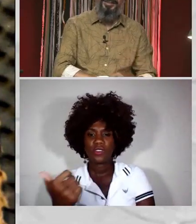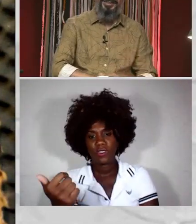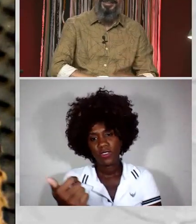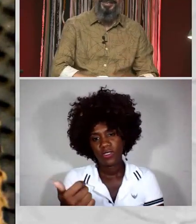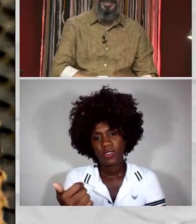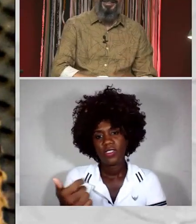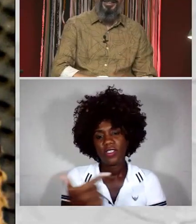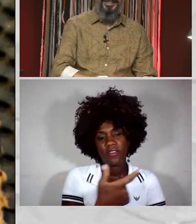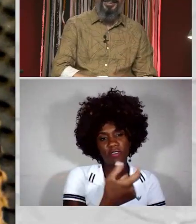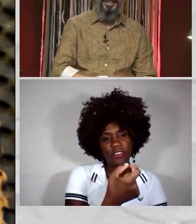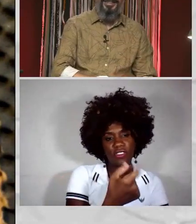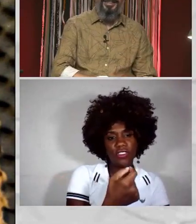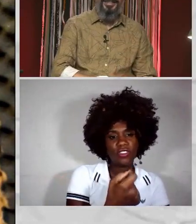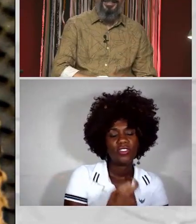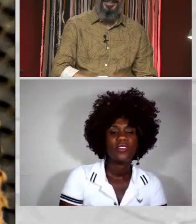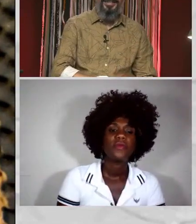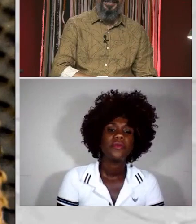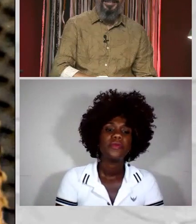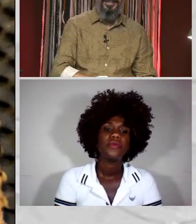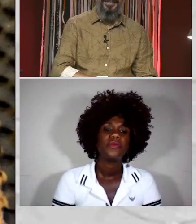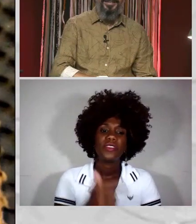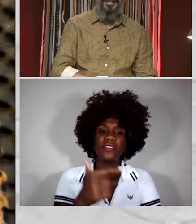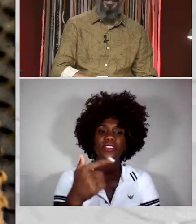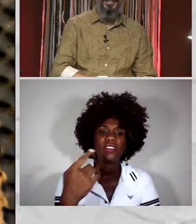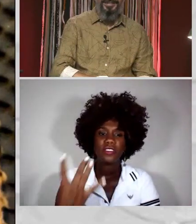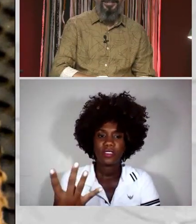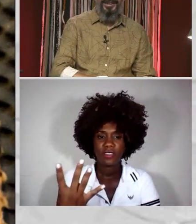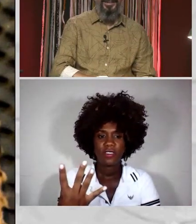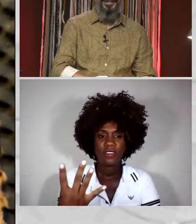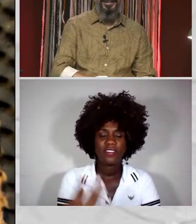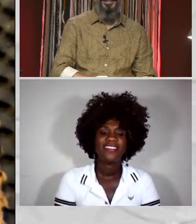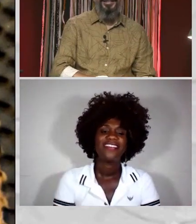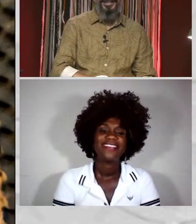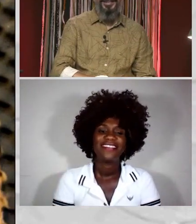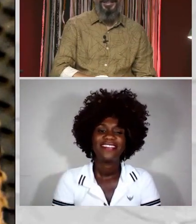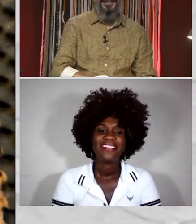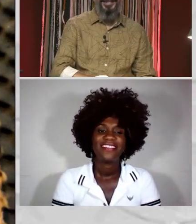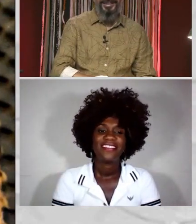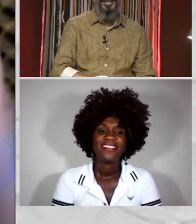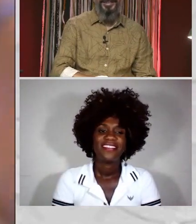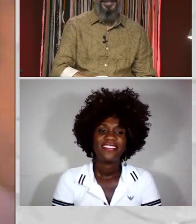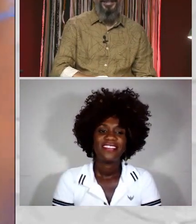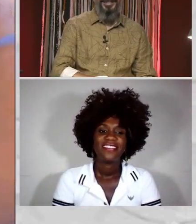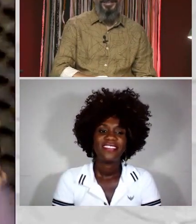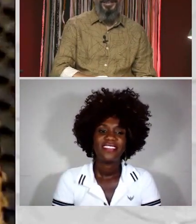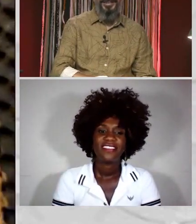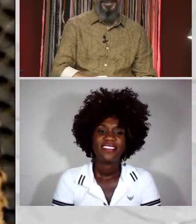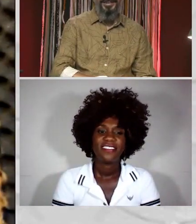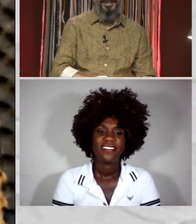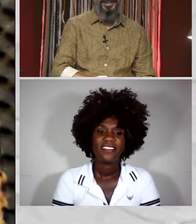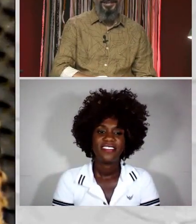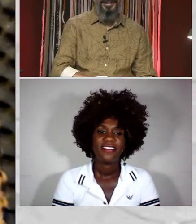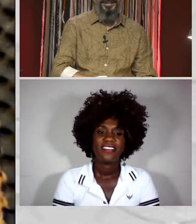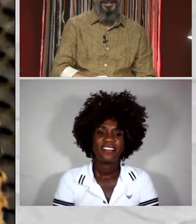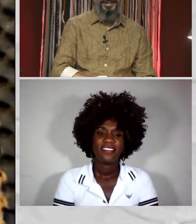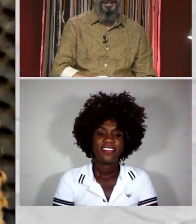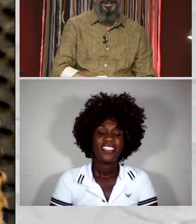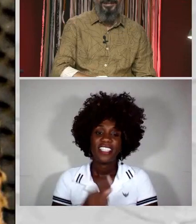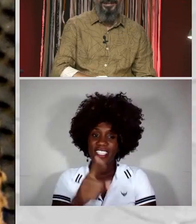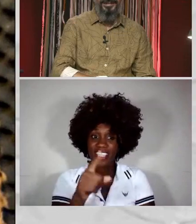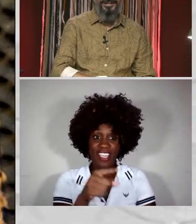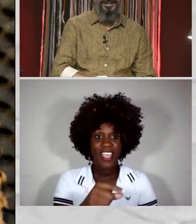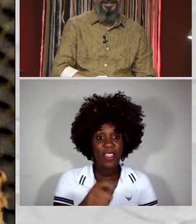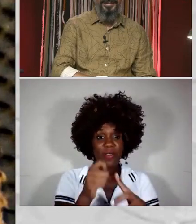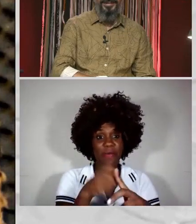é 20. Eu sou 24. É. Entendeu? Você abriu o decanato, eu vou lá e